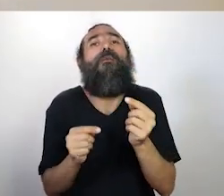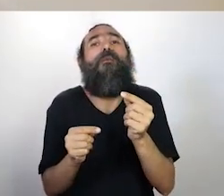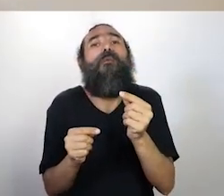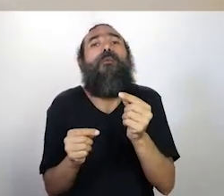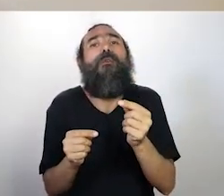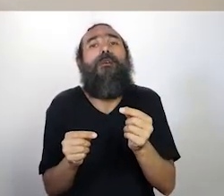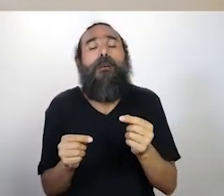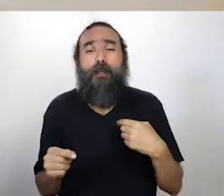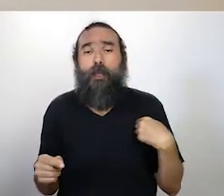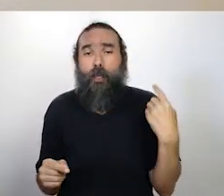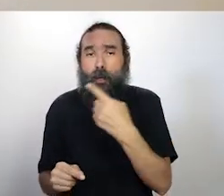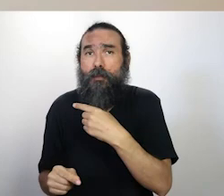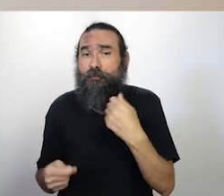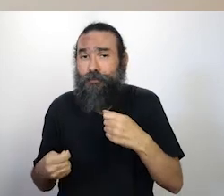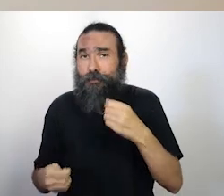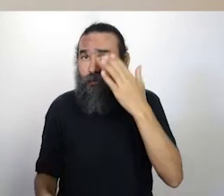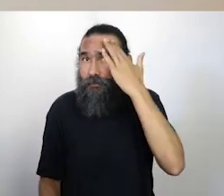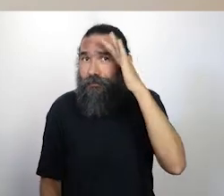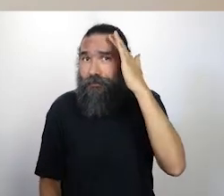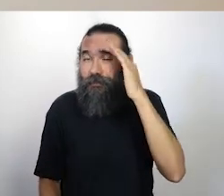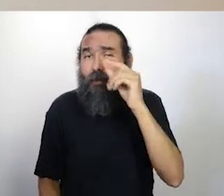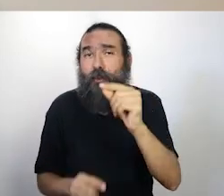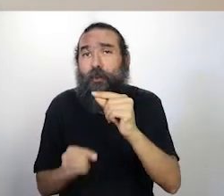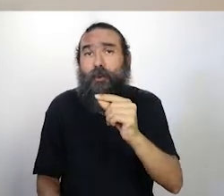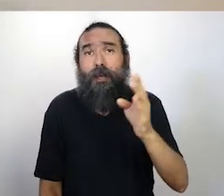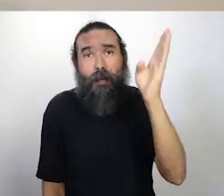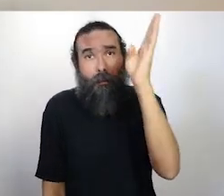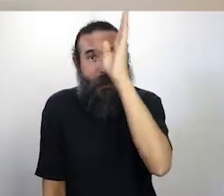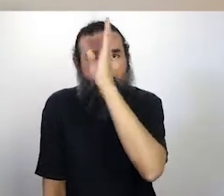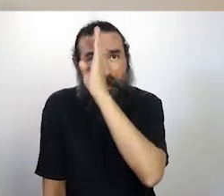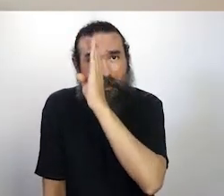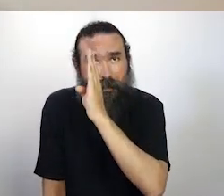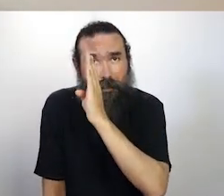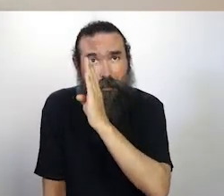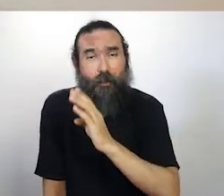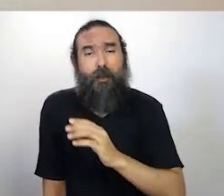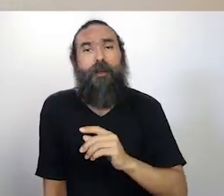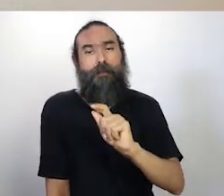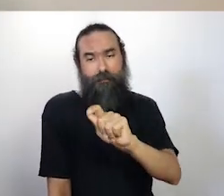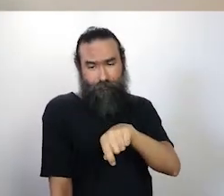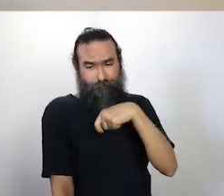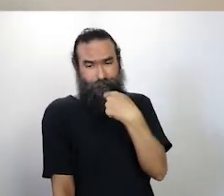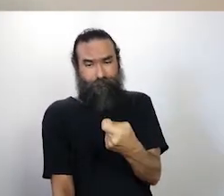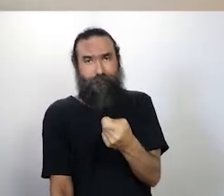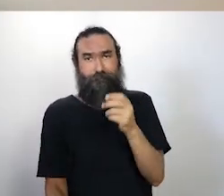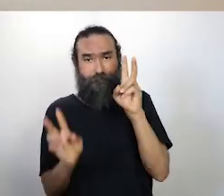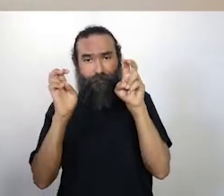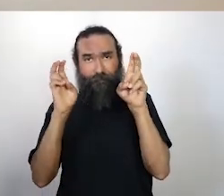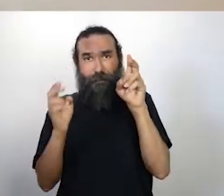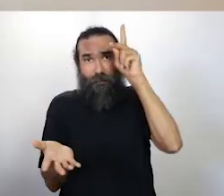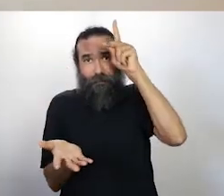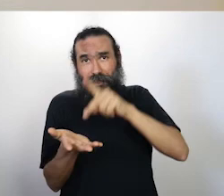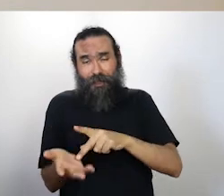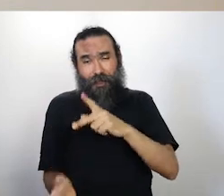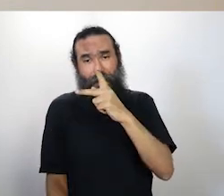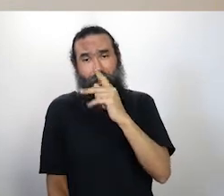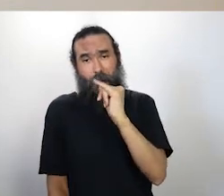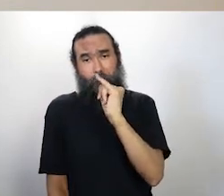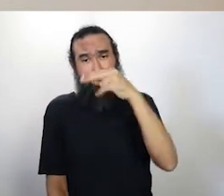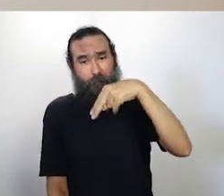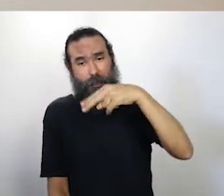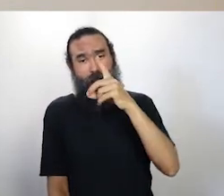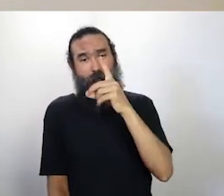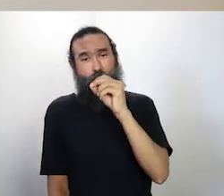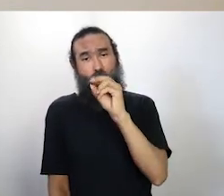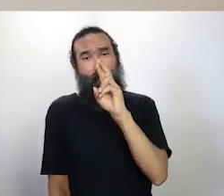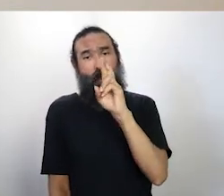A gente parte muito da ideia de Brasil, que é Pindorama, e